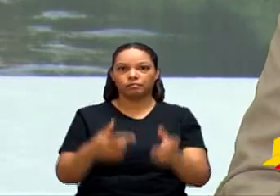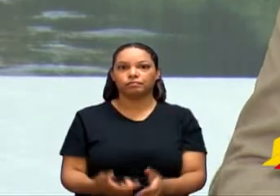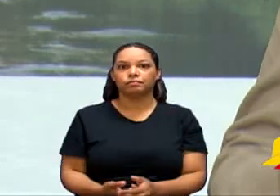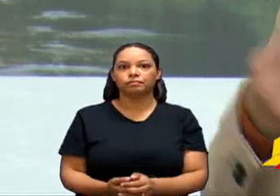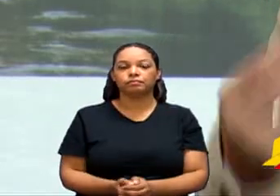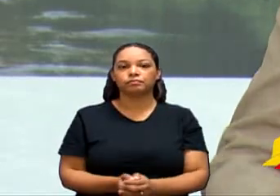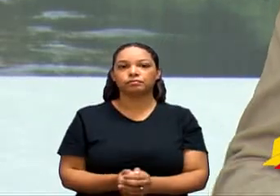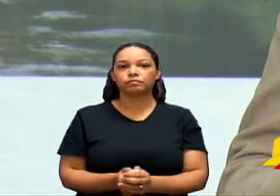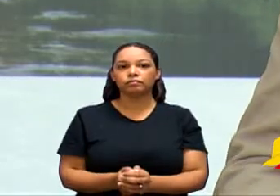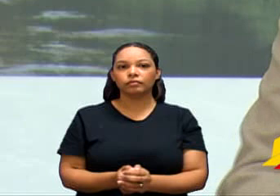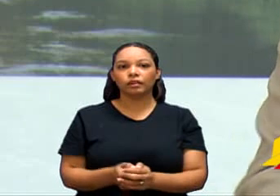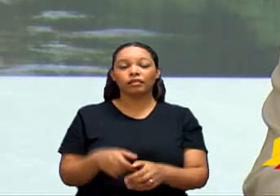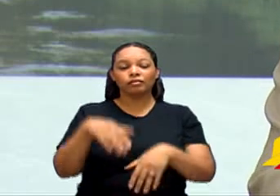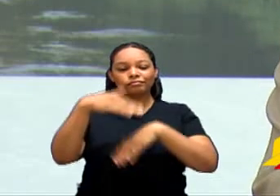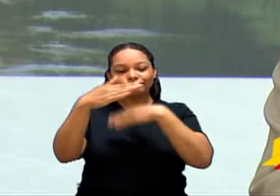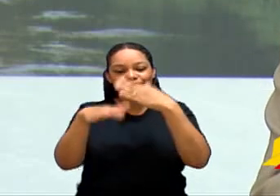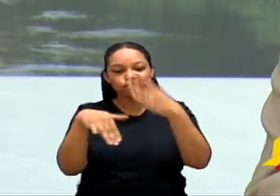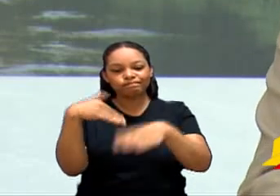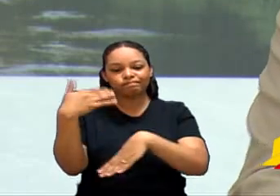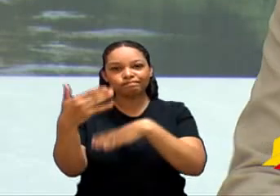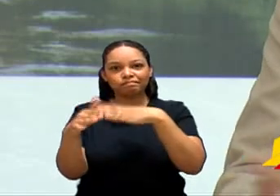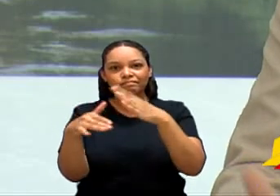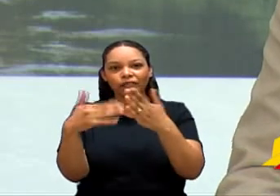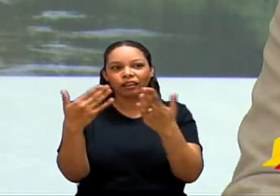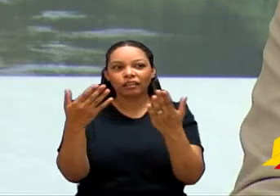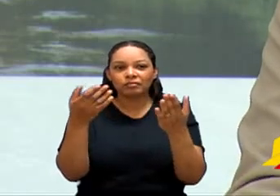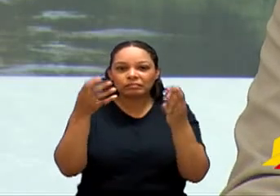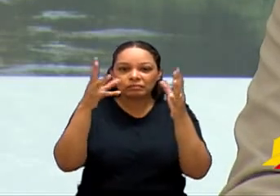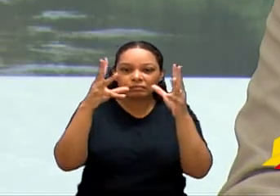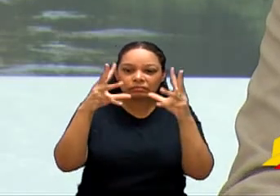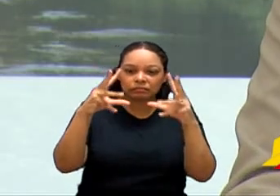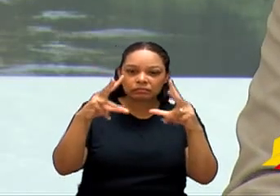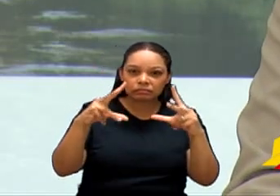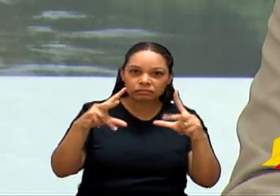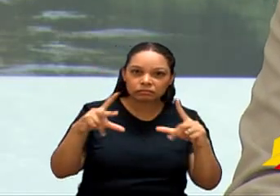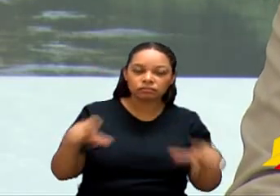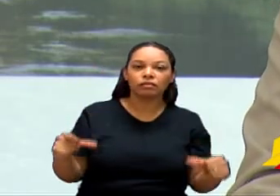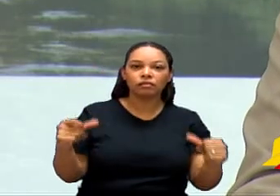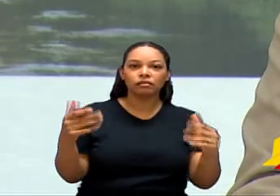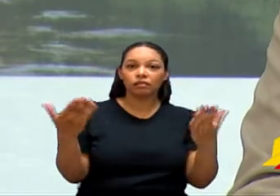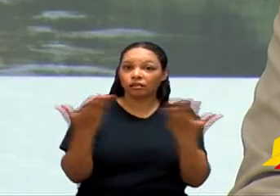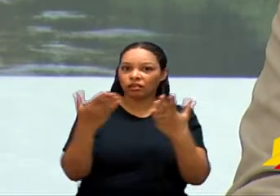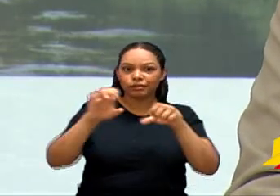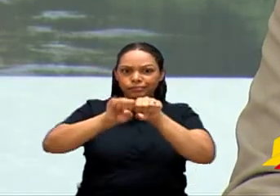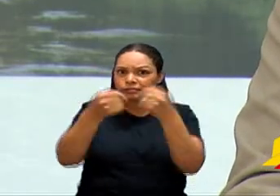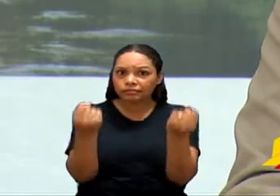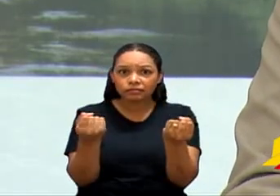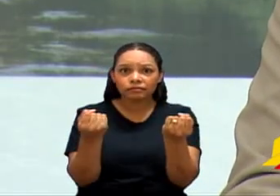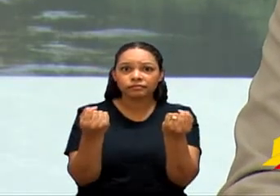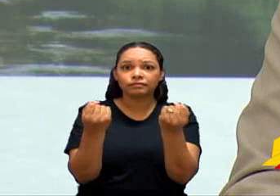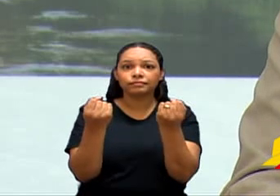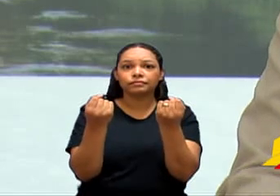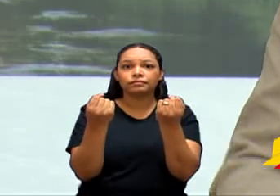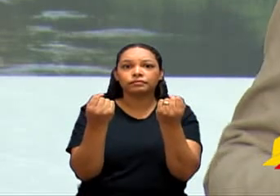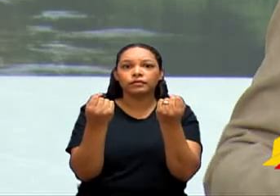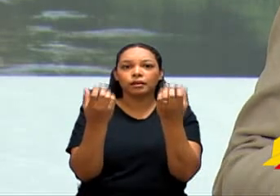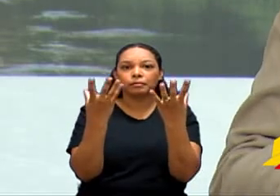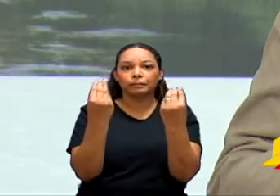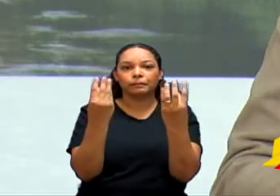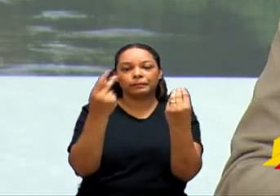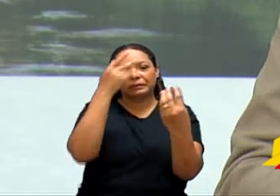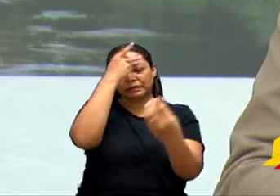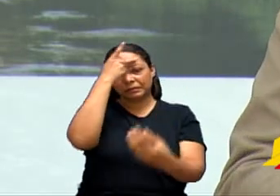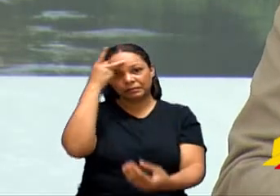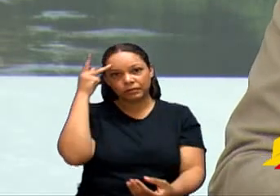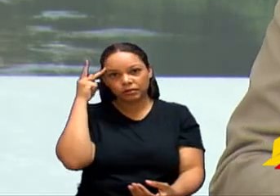foi deteriorando, e ela chegou a cair, a quebrar. E a gente, muitas pessoas ali, como você, ela